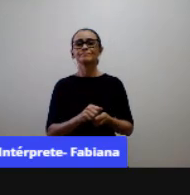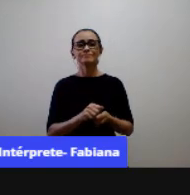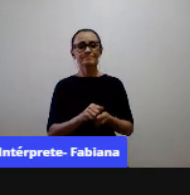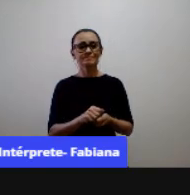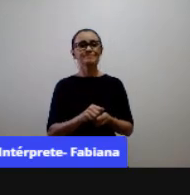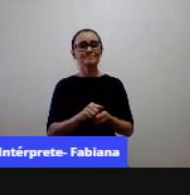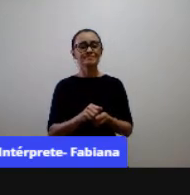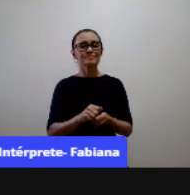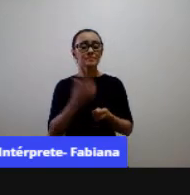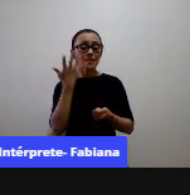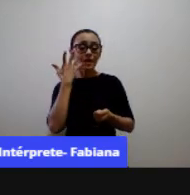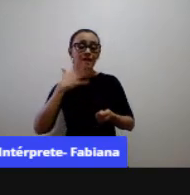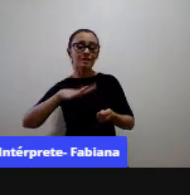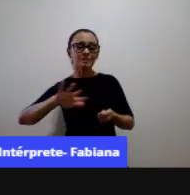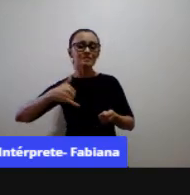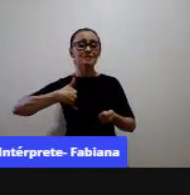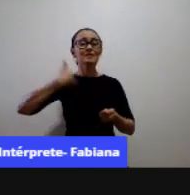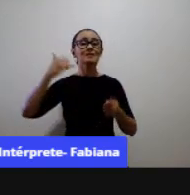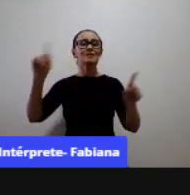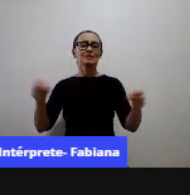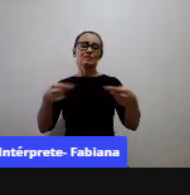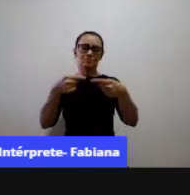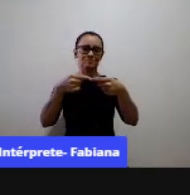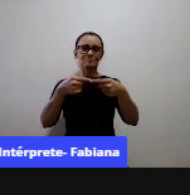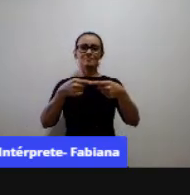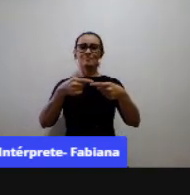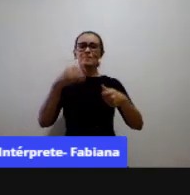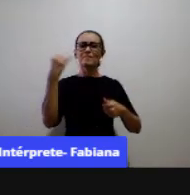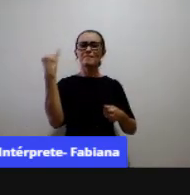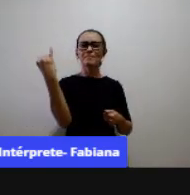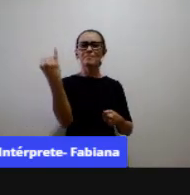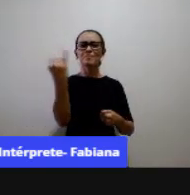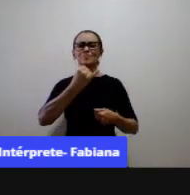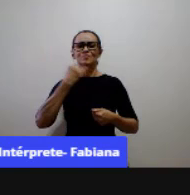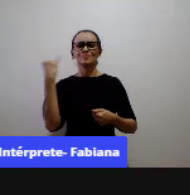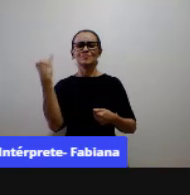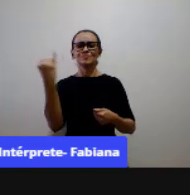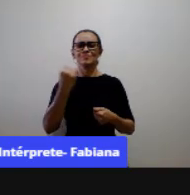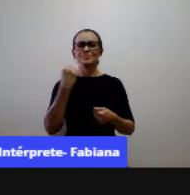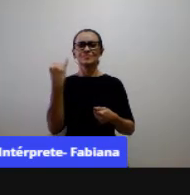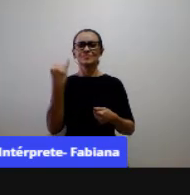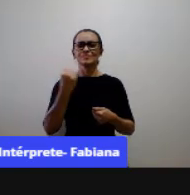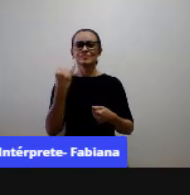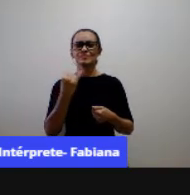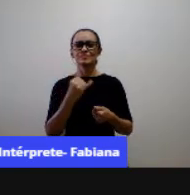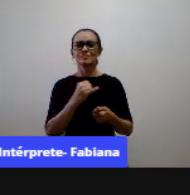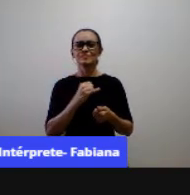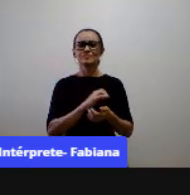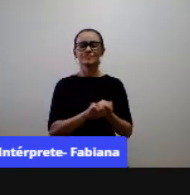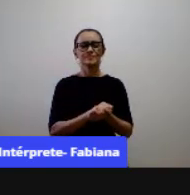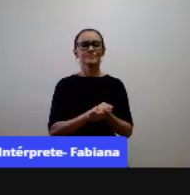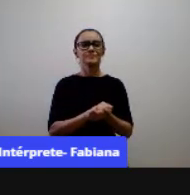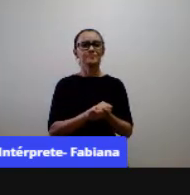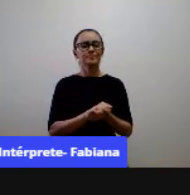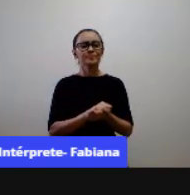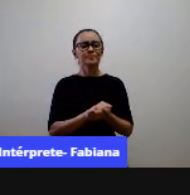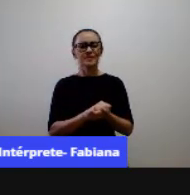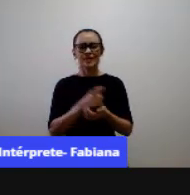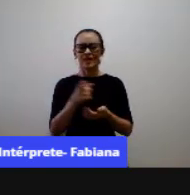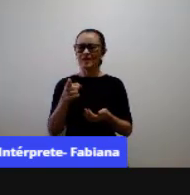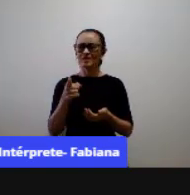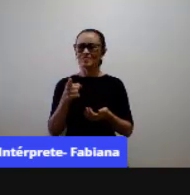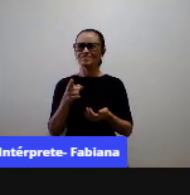muito importante para que você saiba se existe ali um atraso no desenvolvimento, se não existe